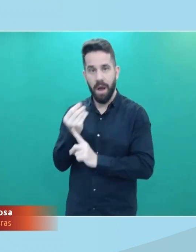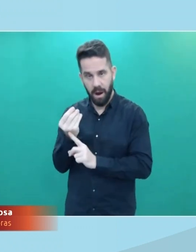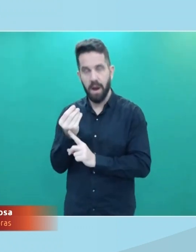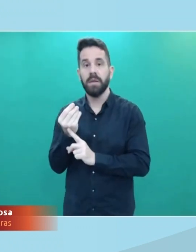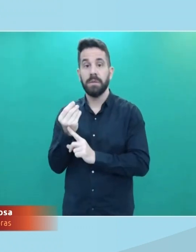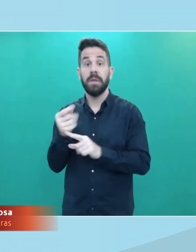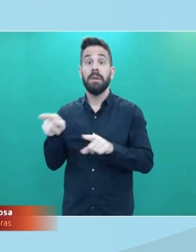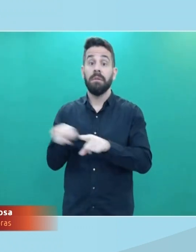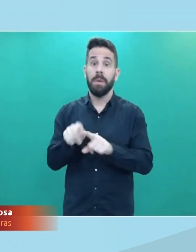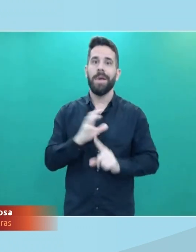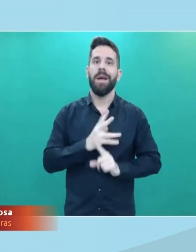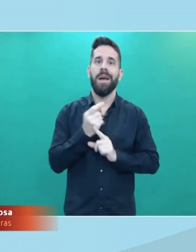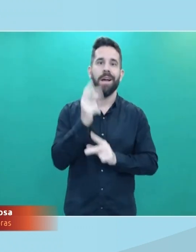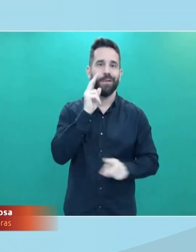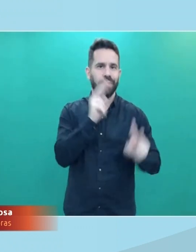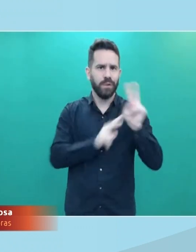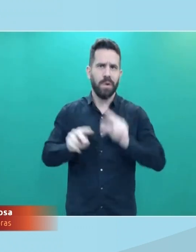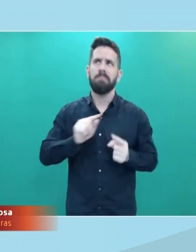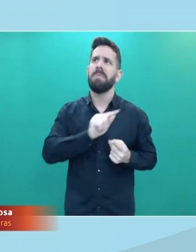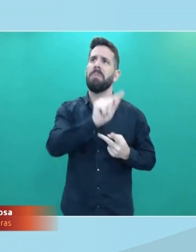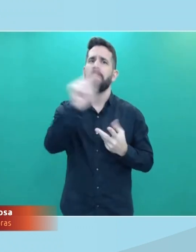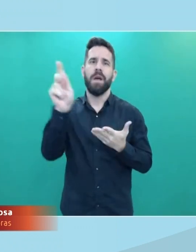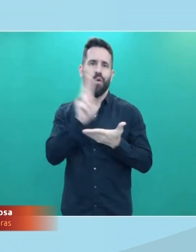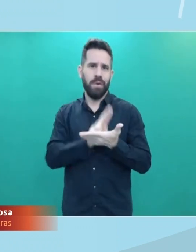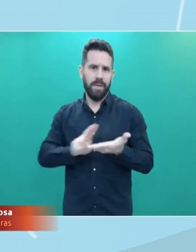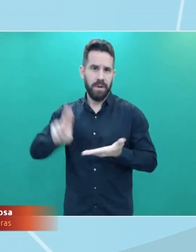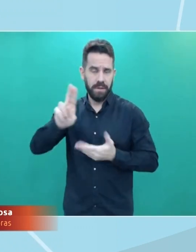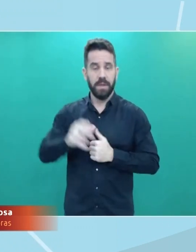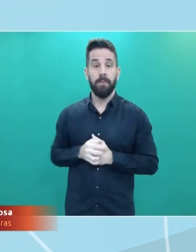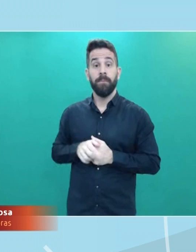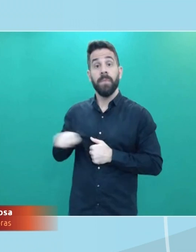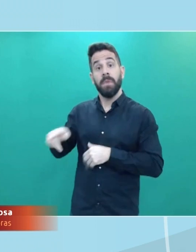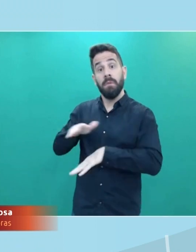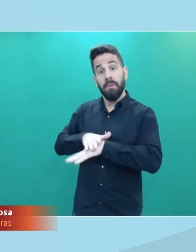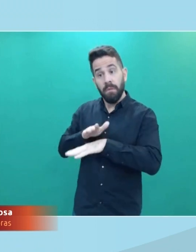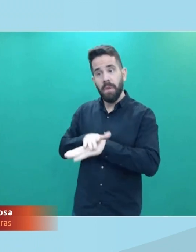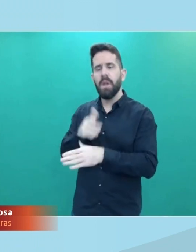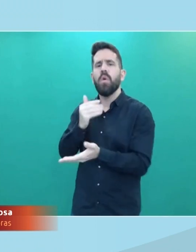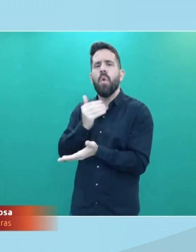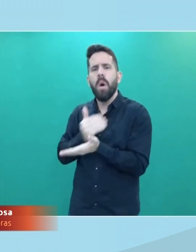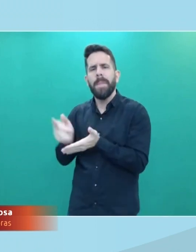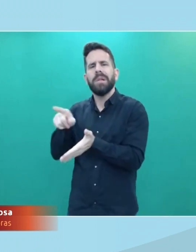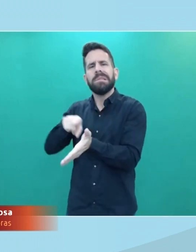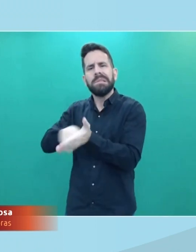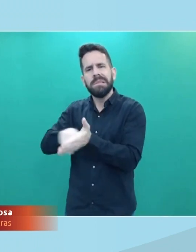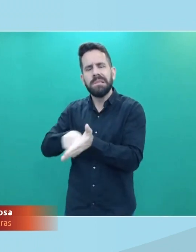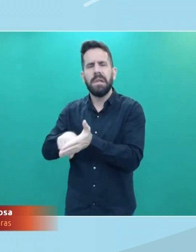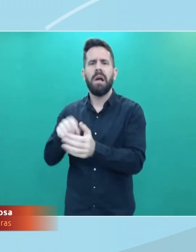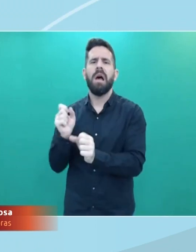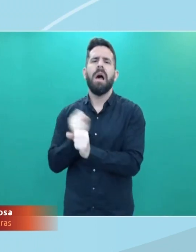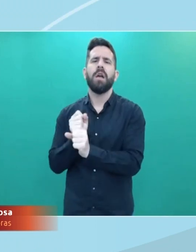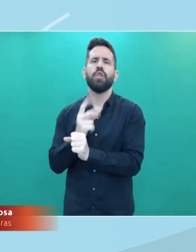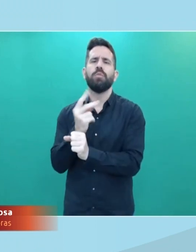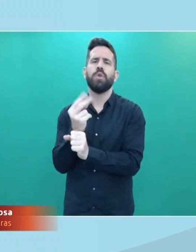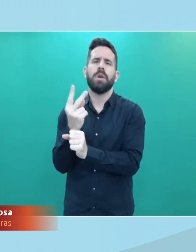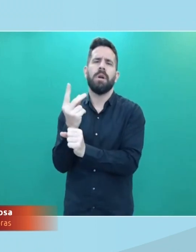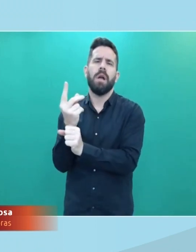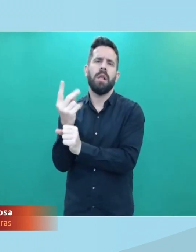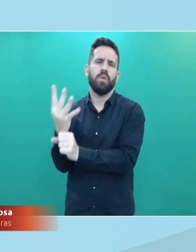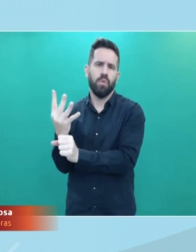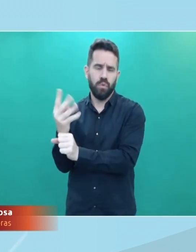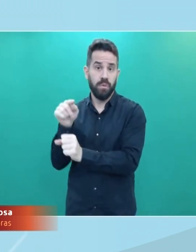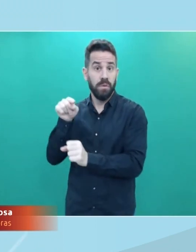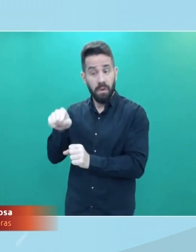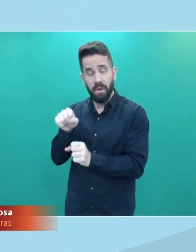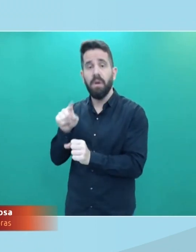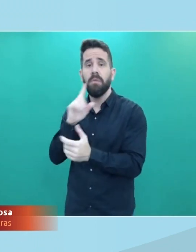uma produção de desenhos e pinturas que tinha começado durante uma pesquisa no ano de 2014. E esse trabalho todo, né,